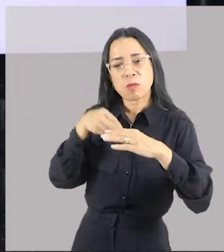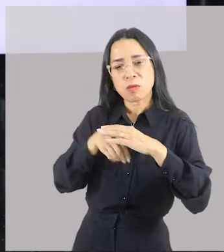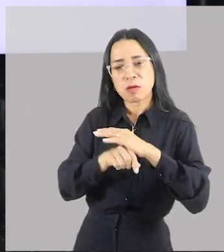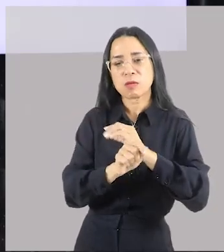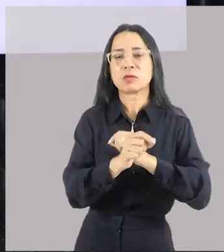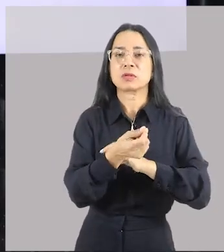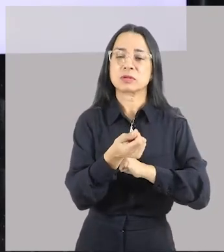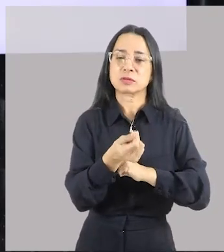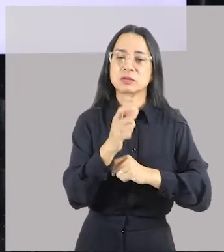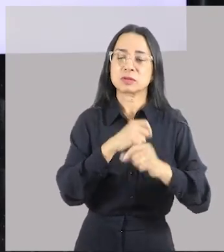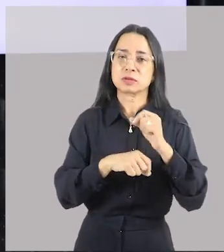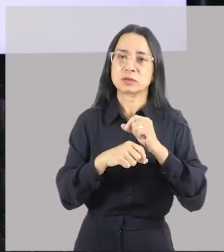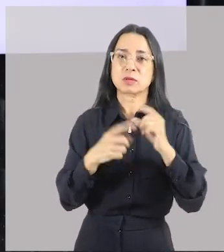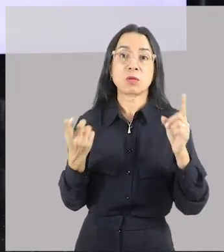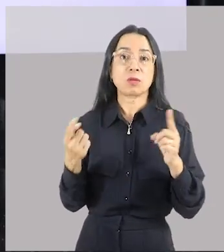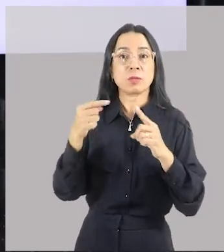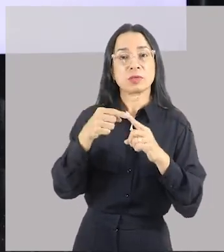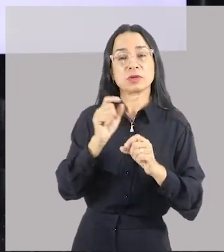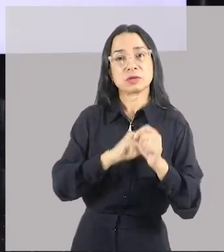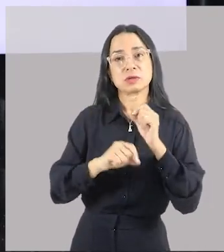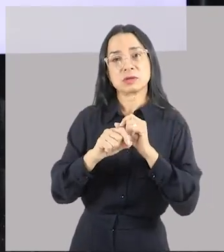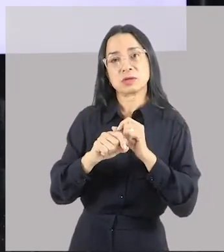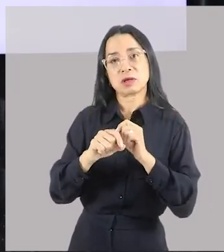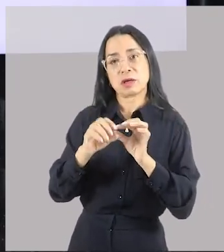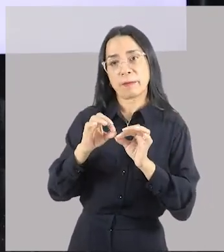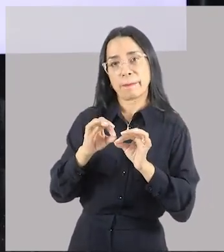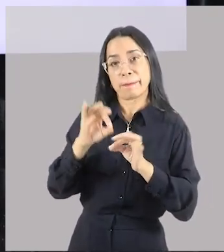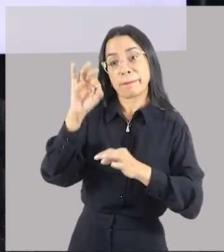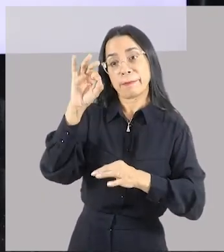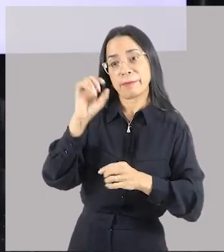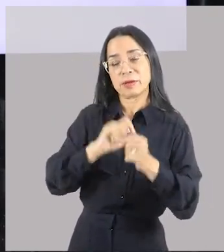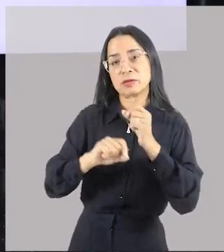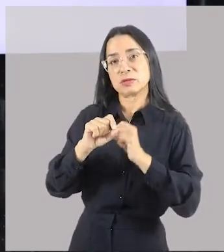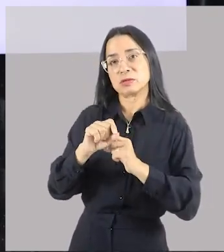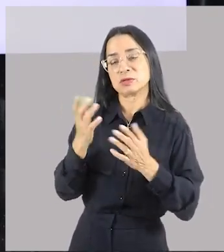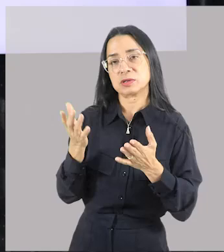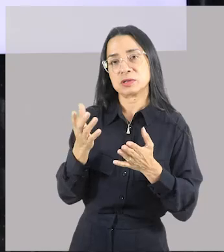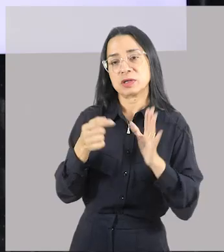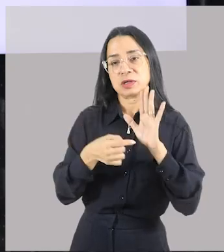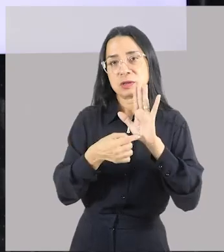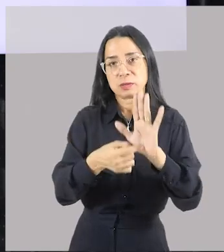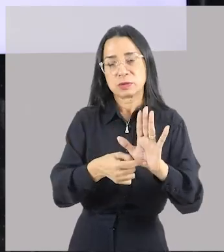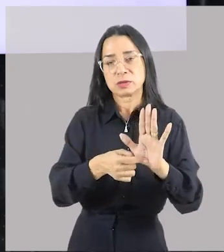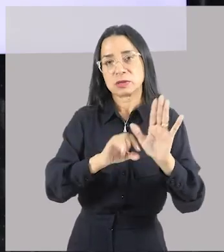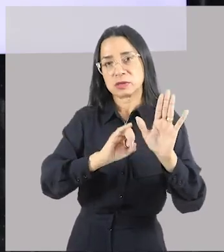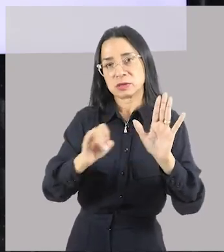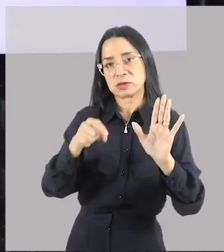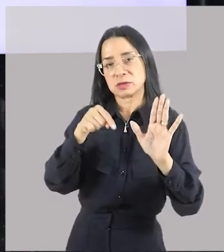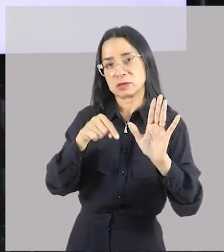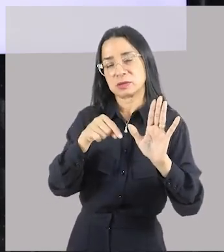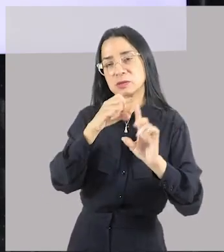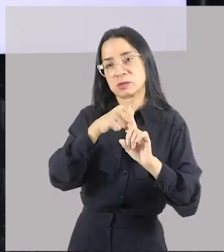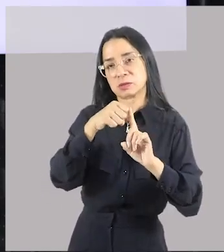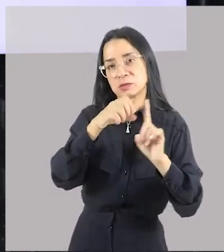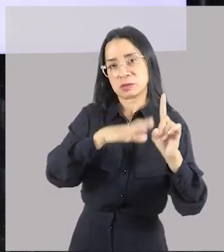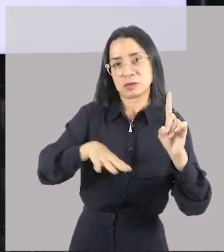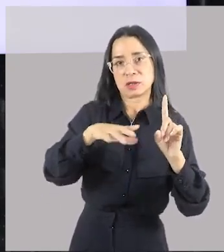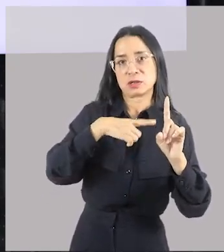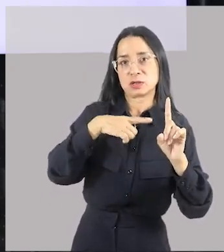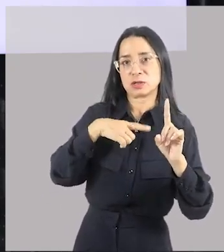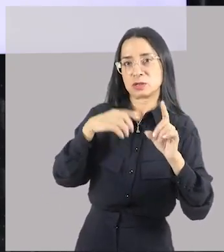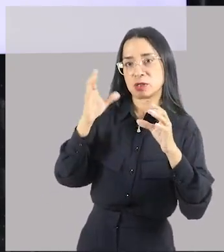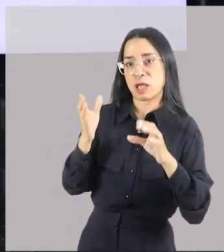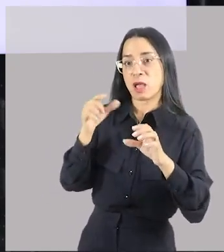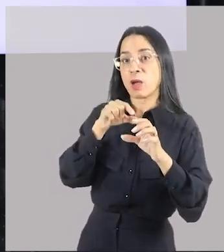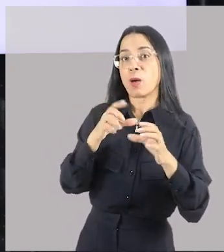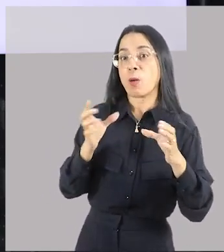desse índice matemático? É medir o grau de concentração de renda, é mostrar se naquela sociedade existe uma concentração de renda muito